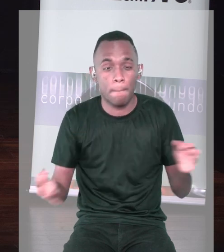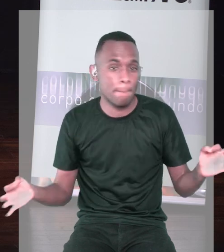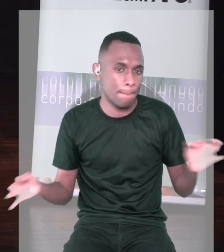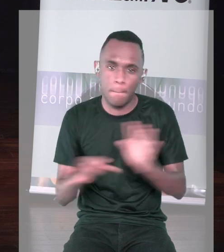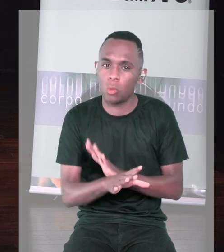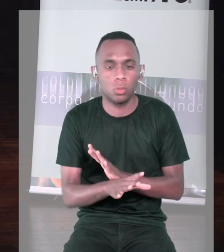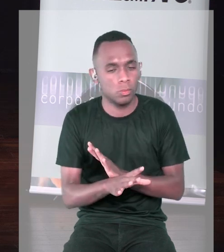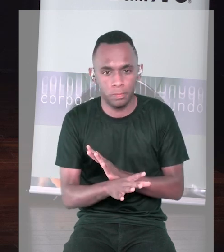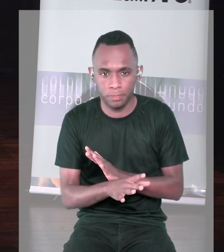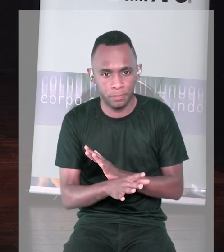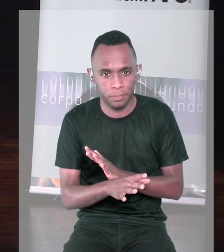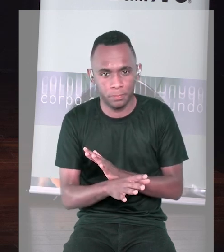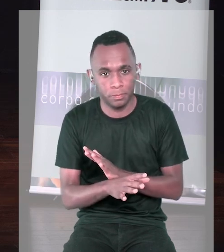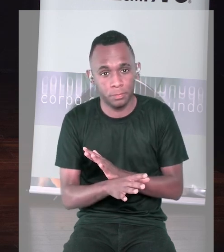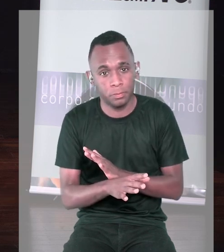lugar pronto.